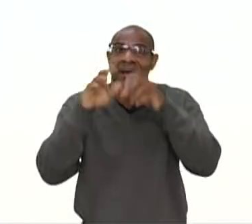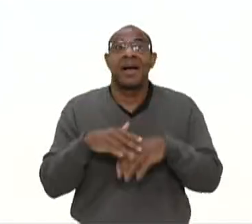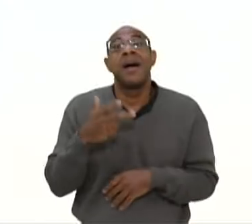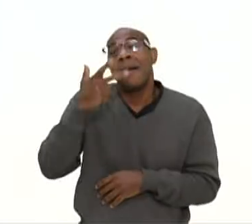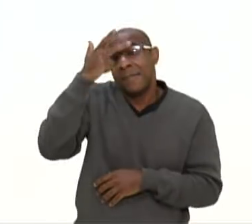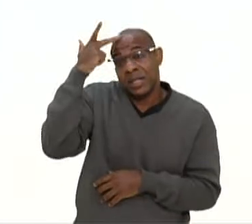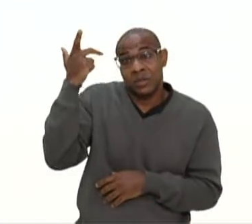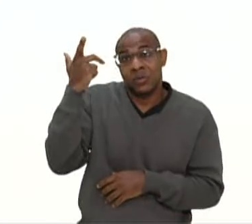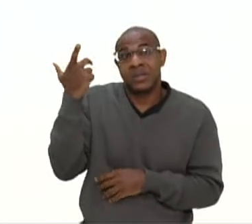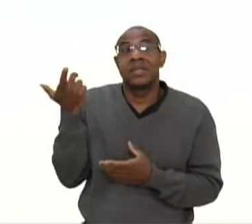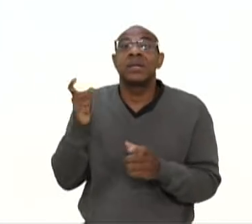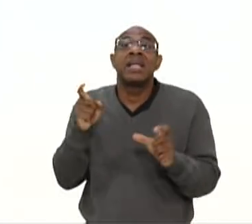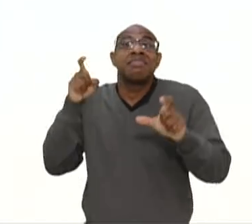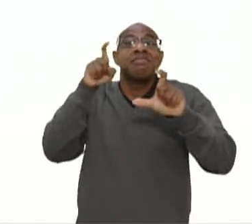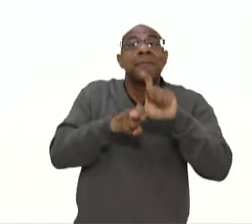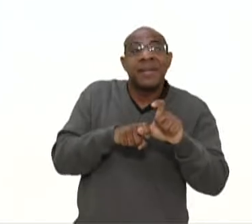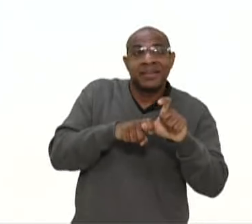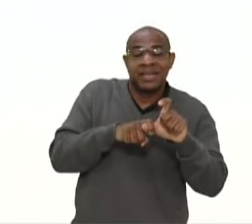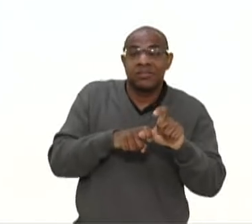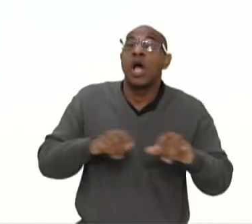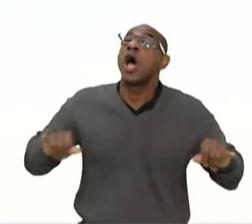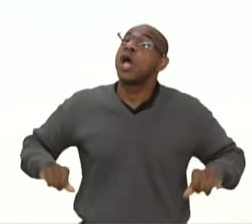em tecnologia sofrem danos